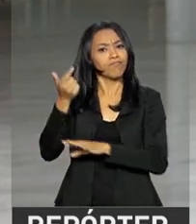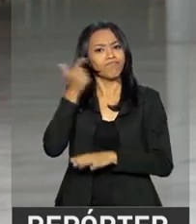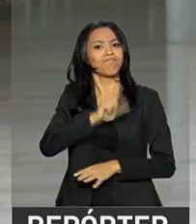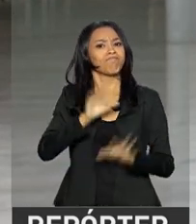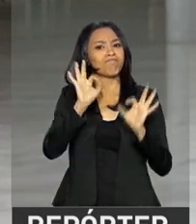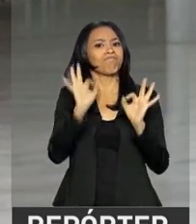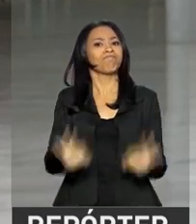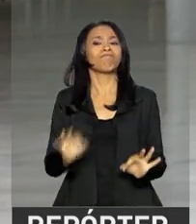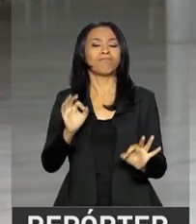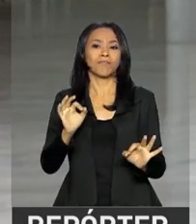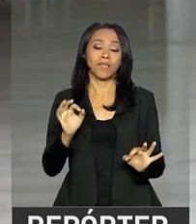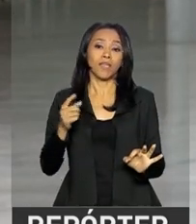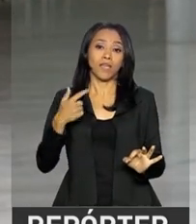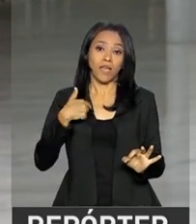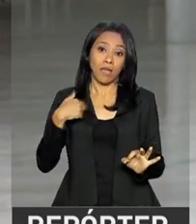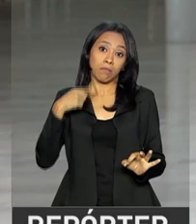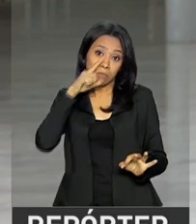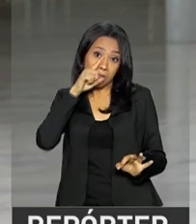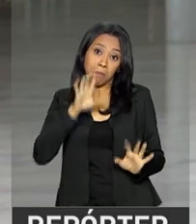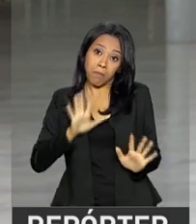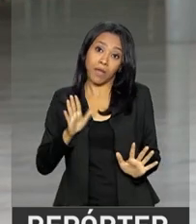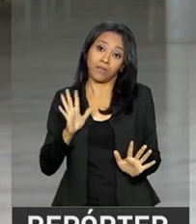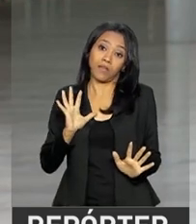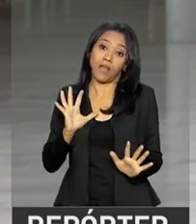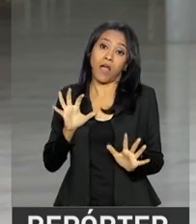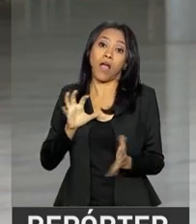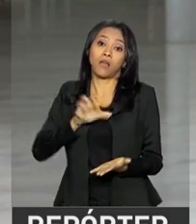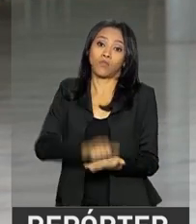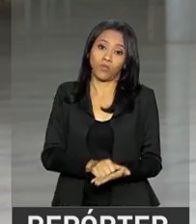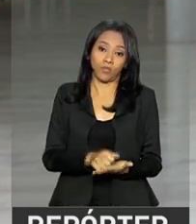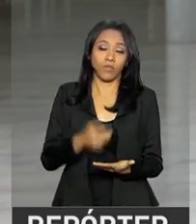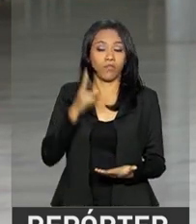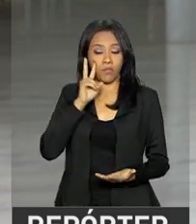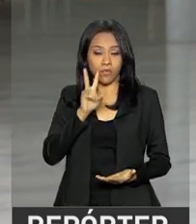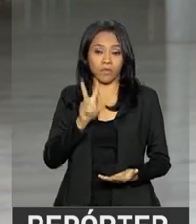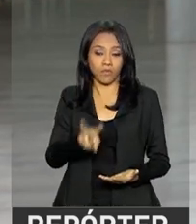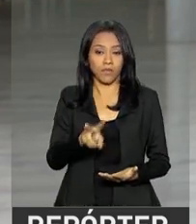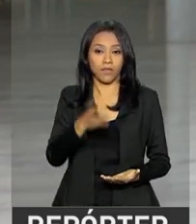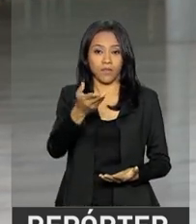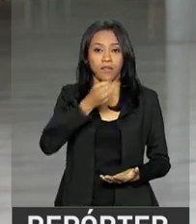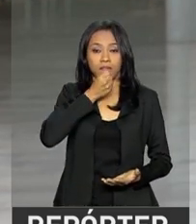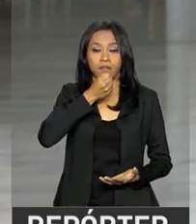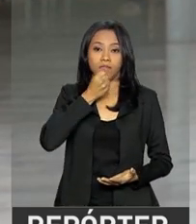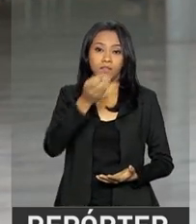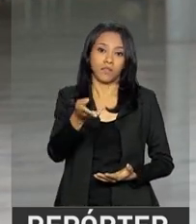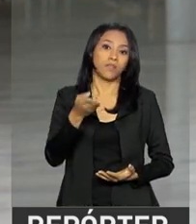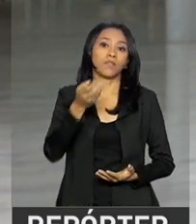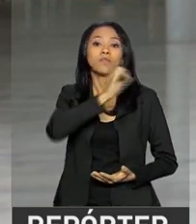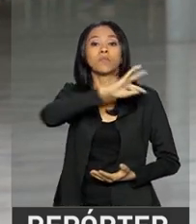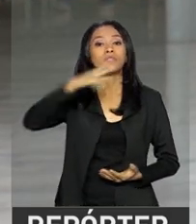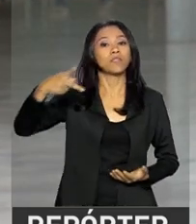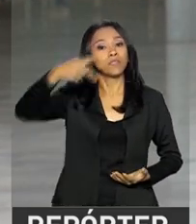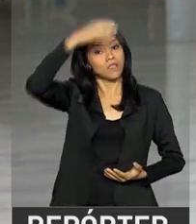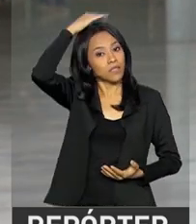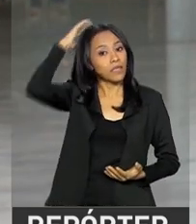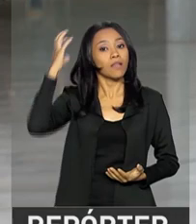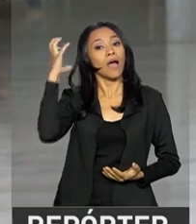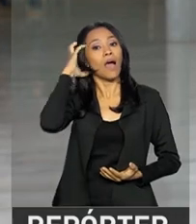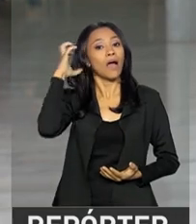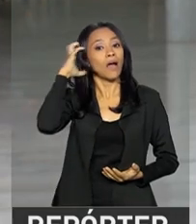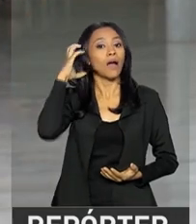teve coragem de assumir esse risco. Vamos ouvir um trecho da entrevista do presidente Michel Temer à